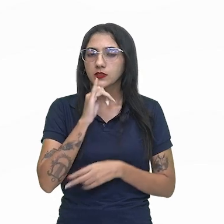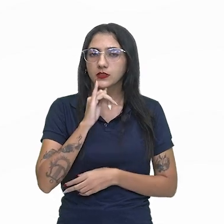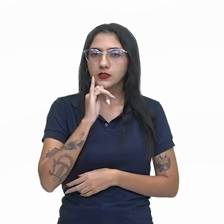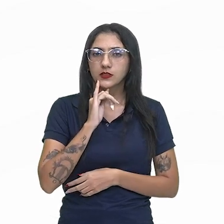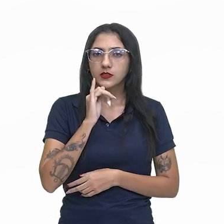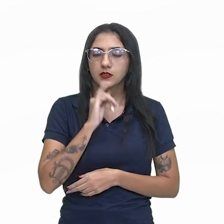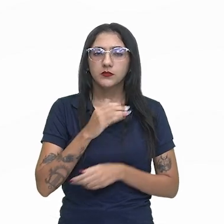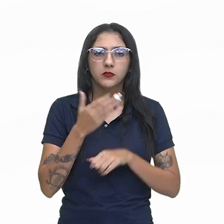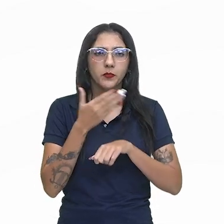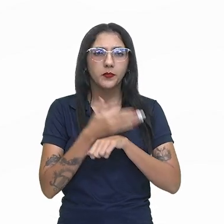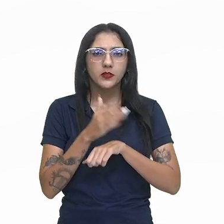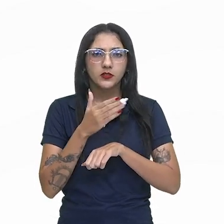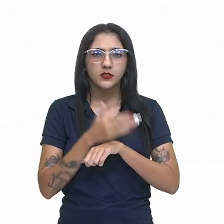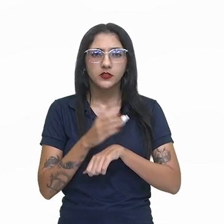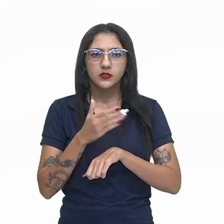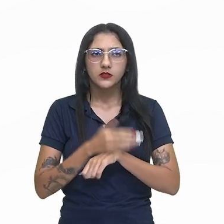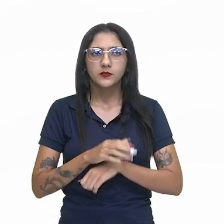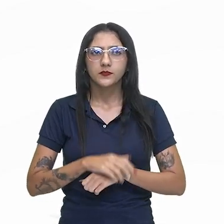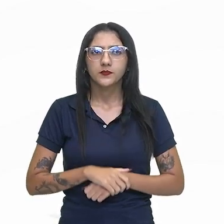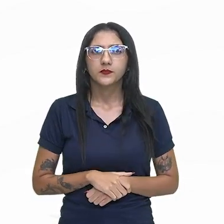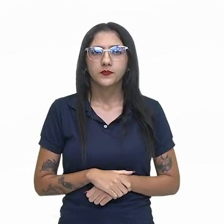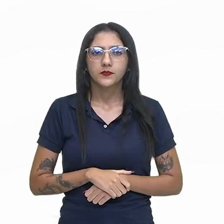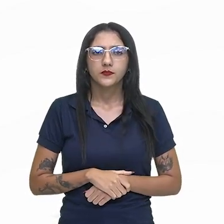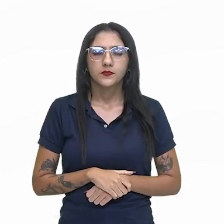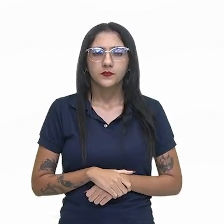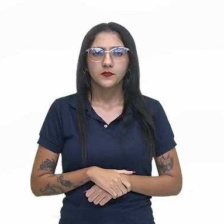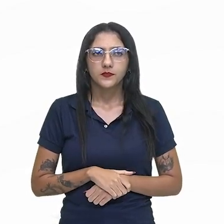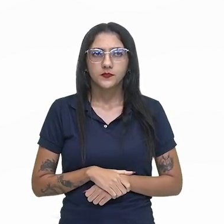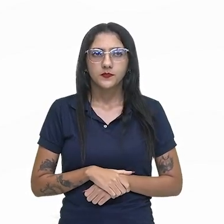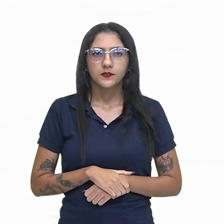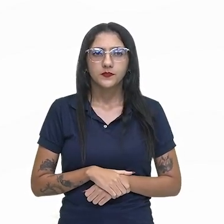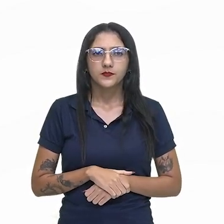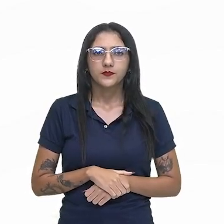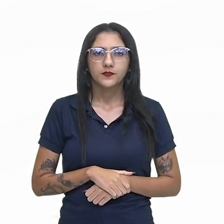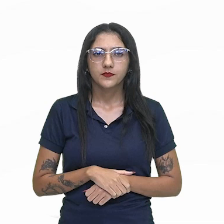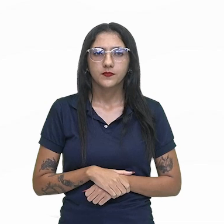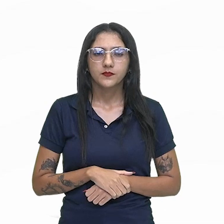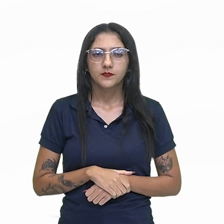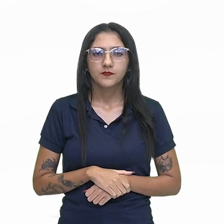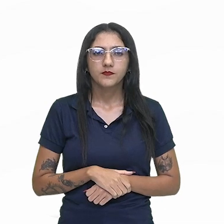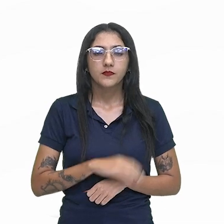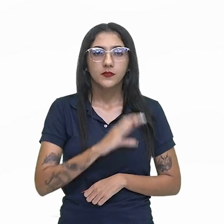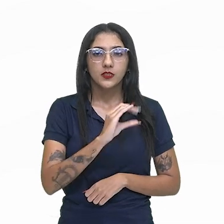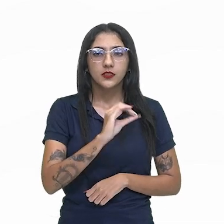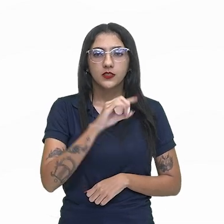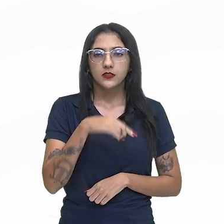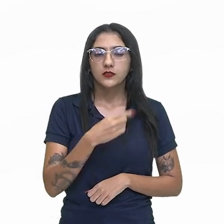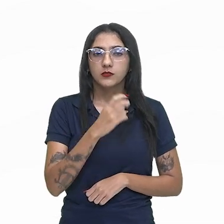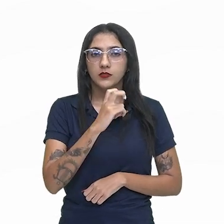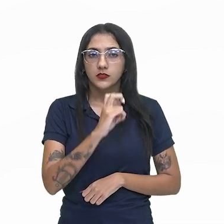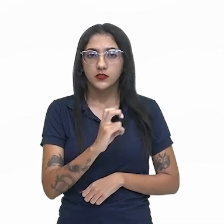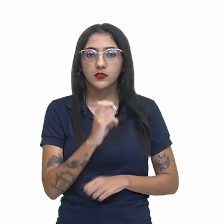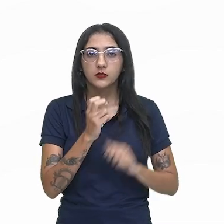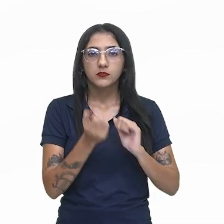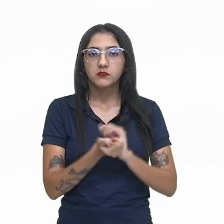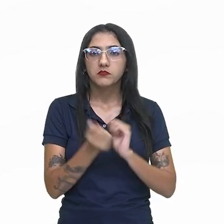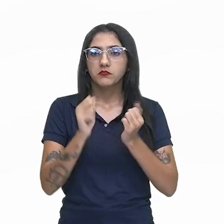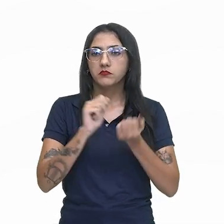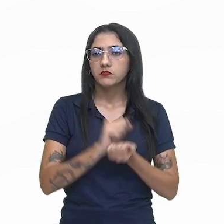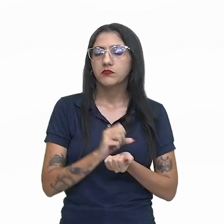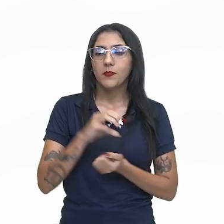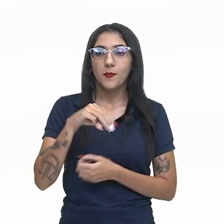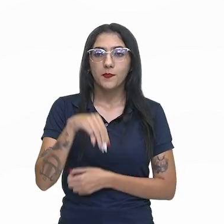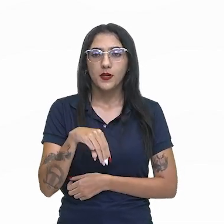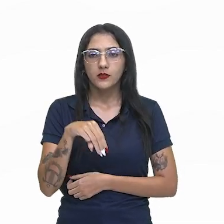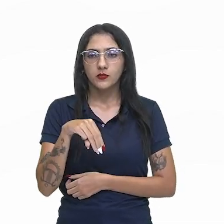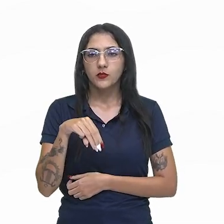pouquinho. Eu tenho aí 0,5 quilômetros quadrados e nós vamos transformar para metro